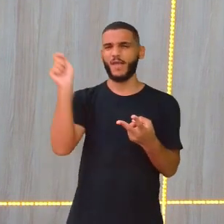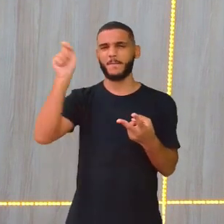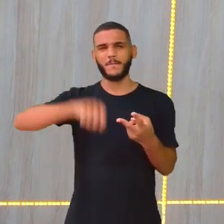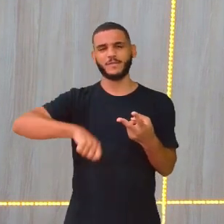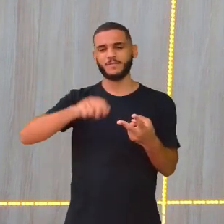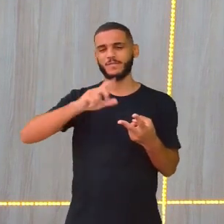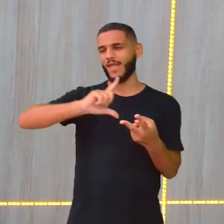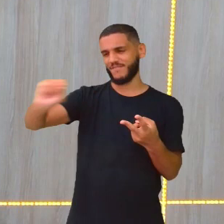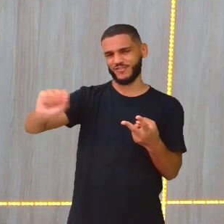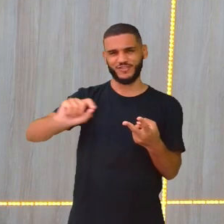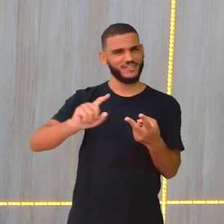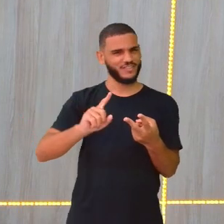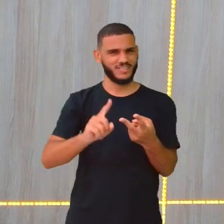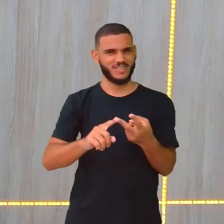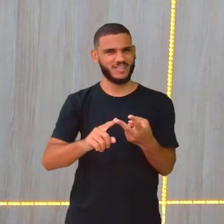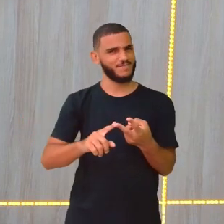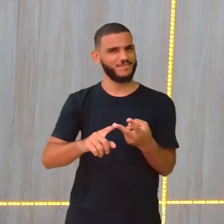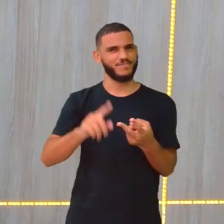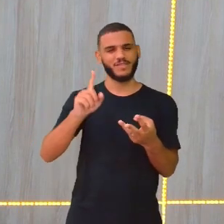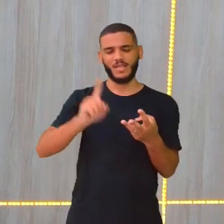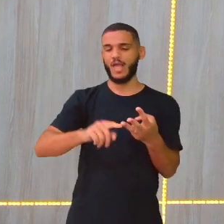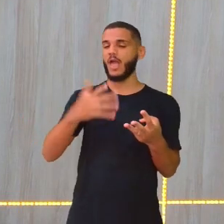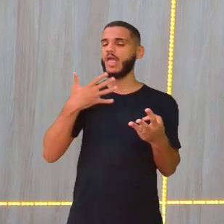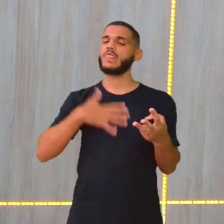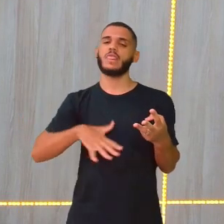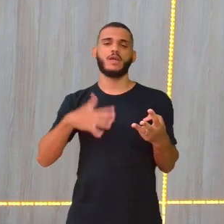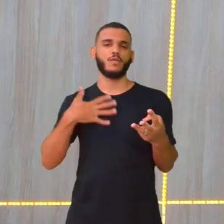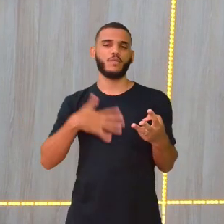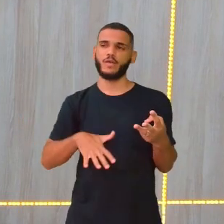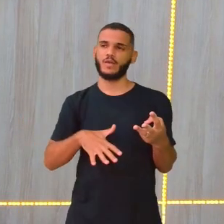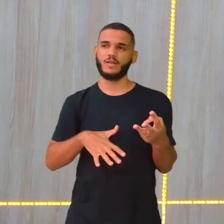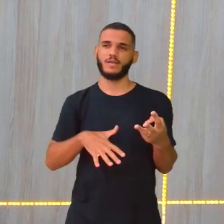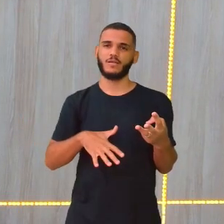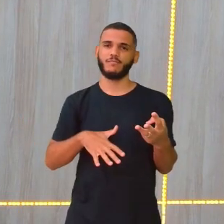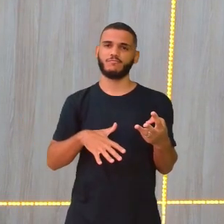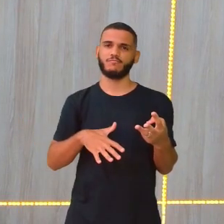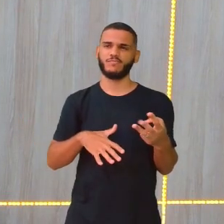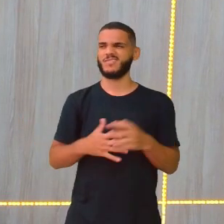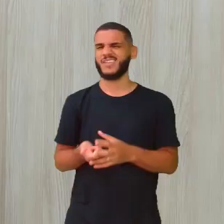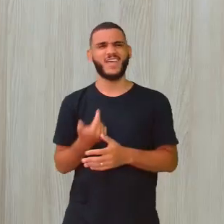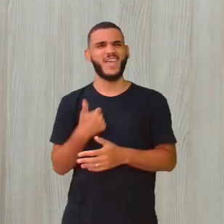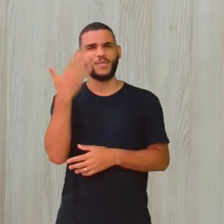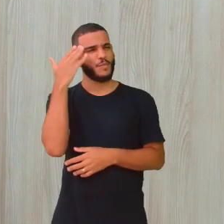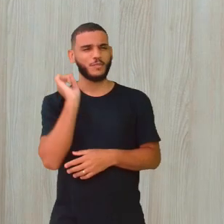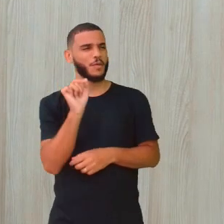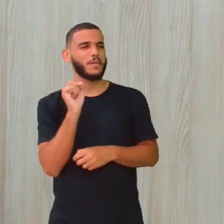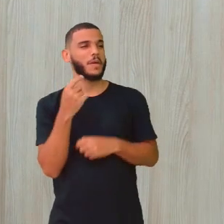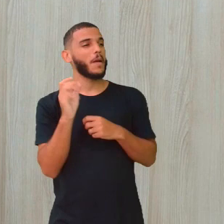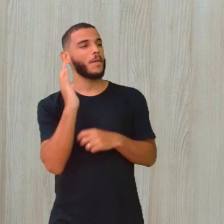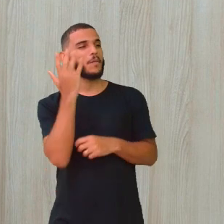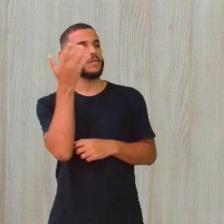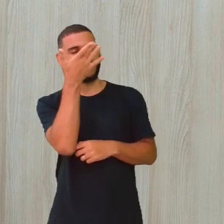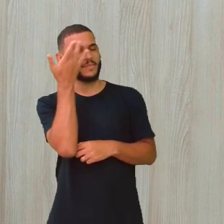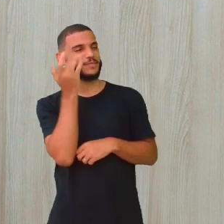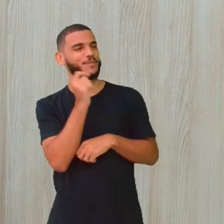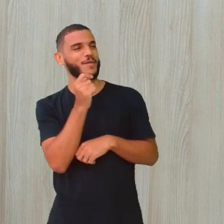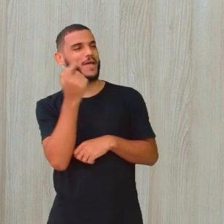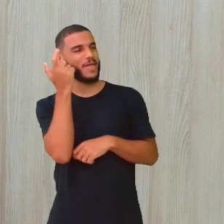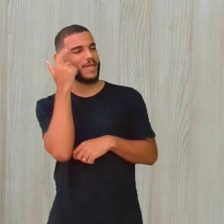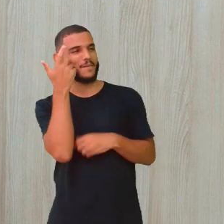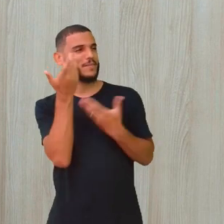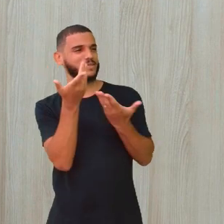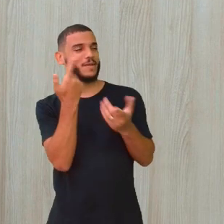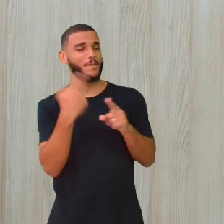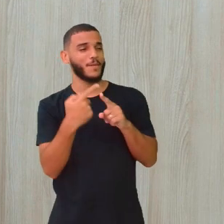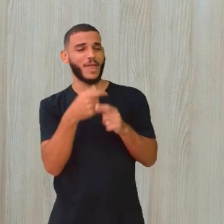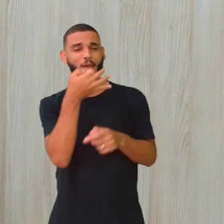possível fugir, né, ou que era muito tranquilo. Eu não sei o que é que passa, né? Quando você, um argumento, assim, é um bem argumento